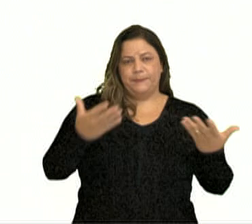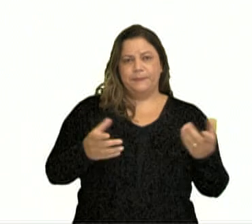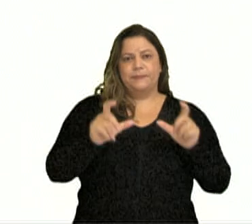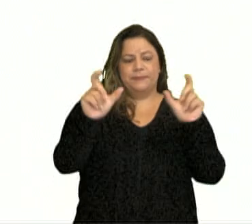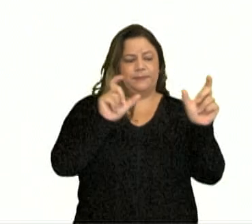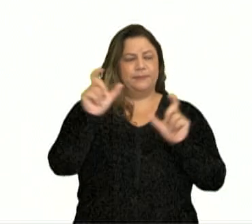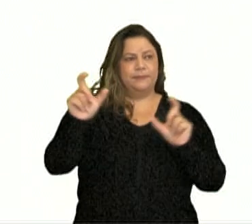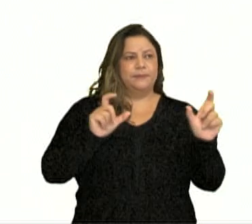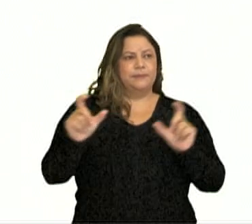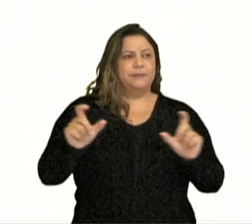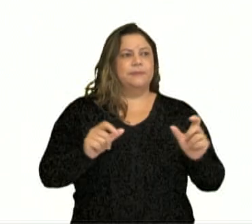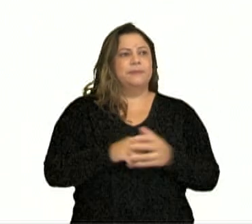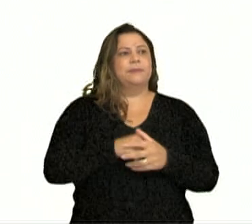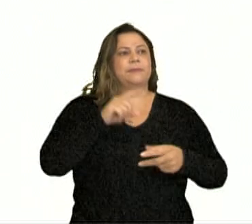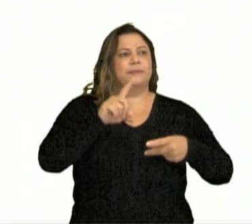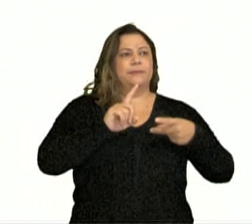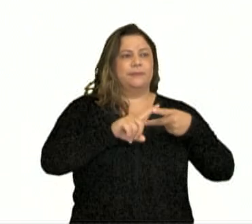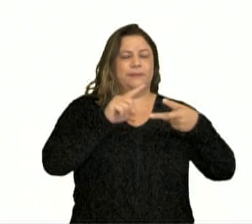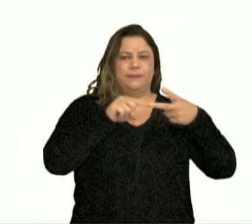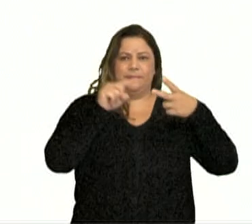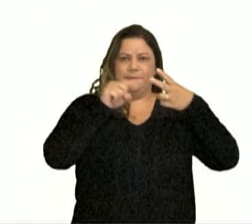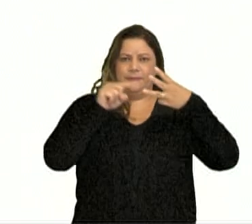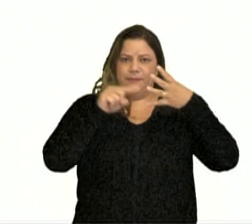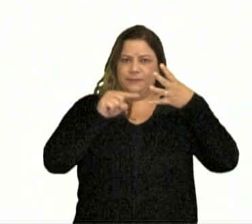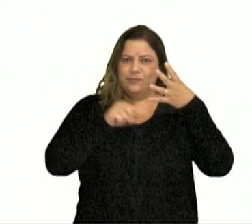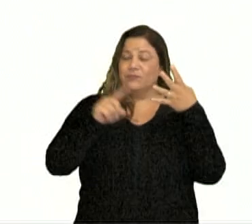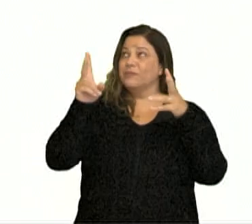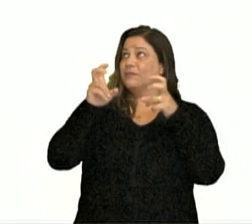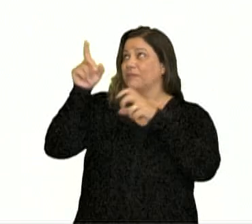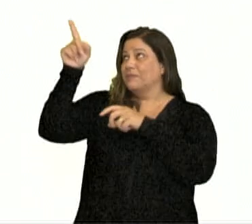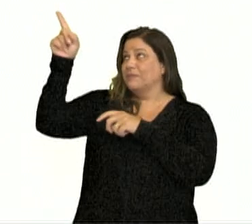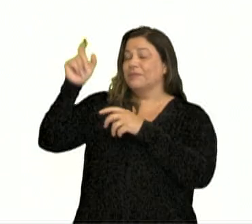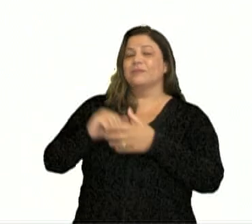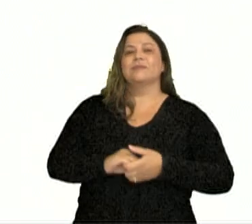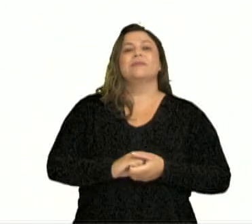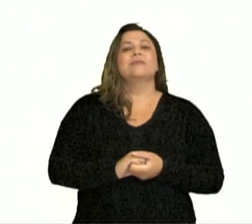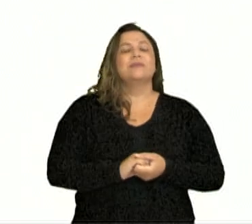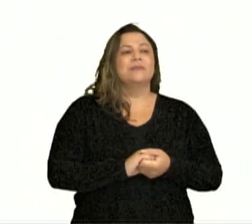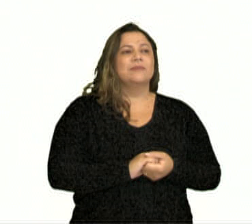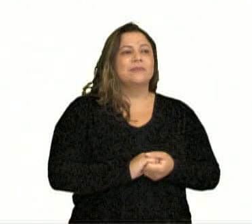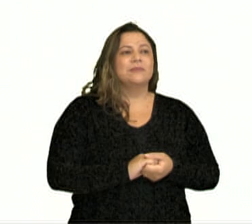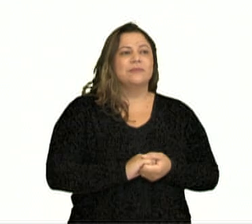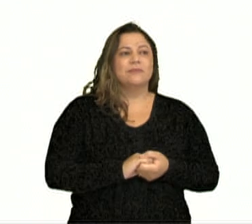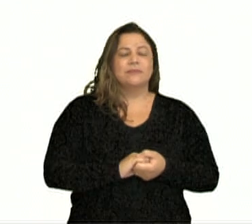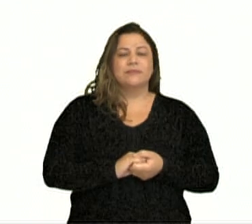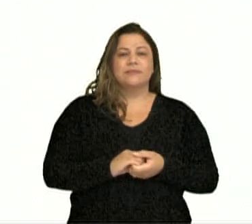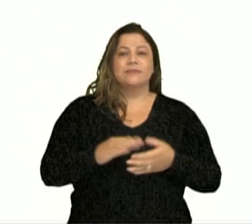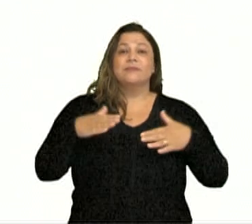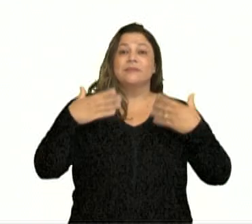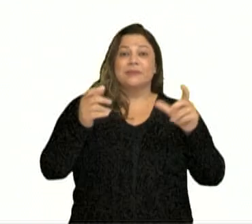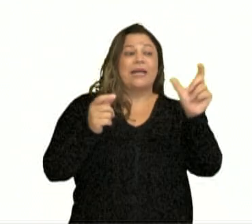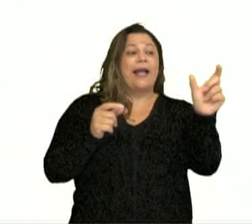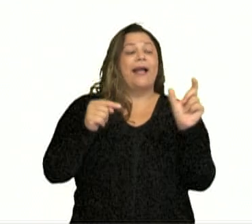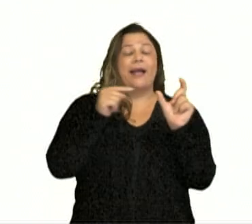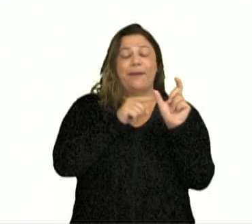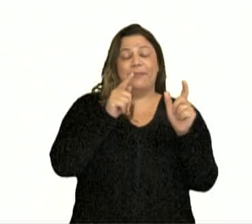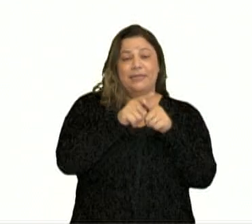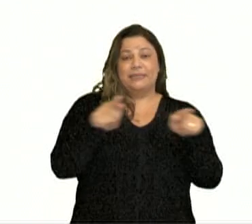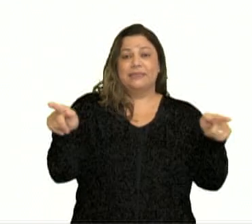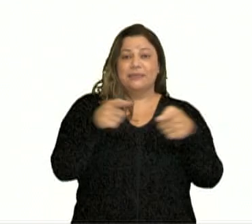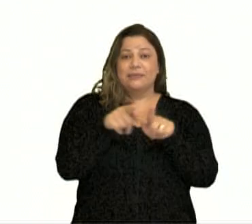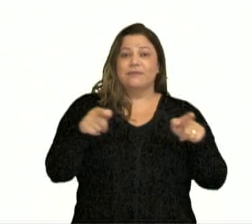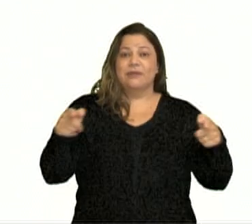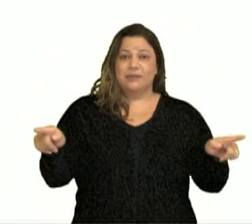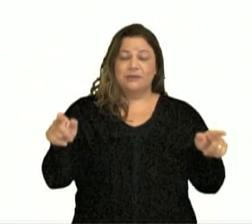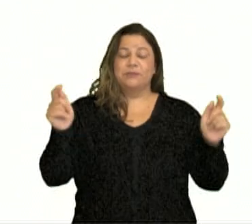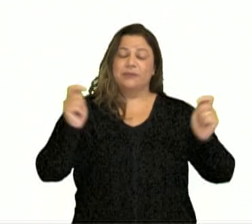the, a, and são function words, ou seja, palavras gramaticais